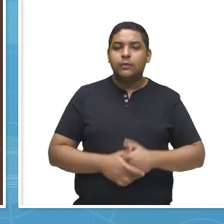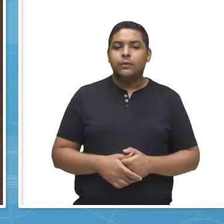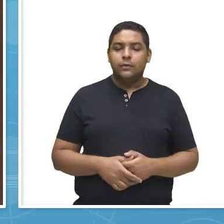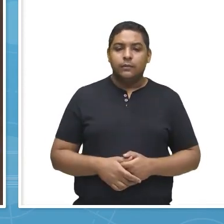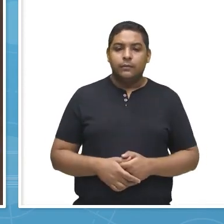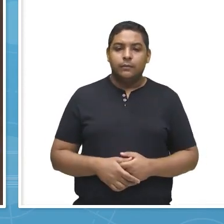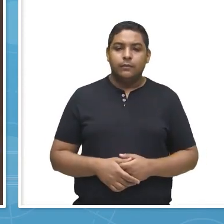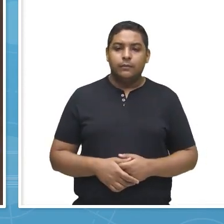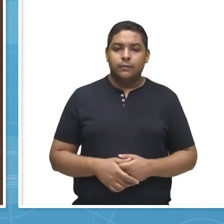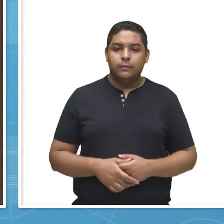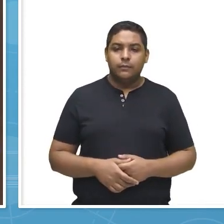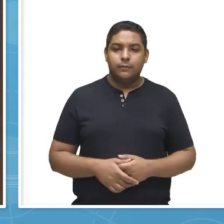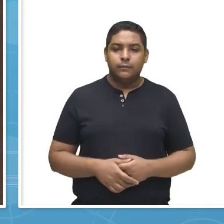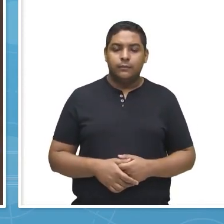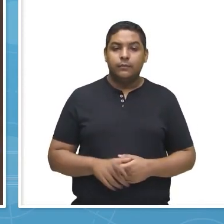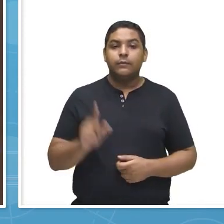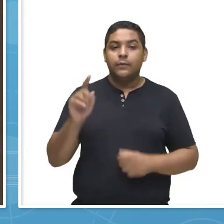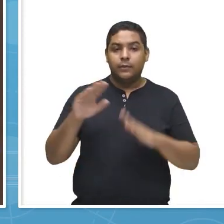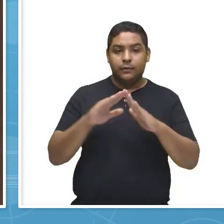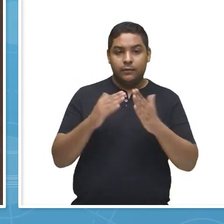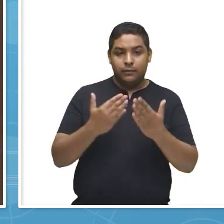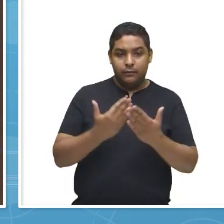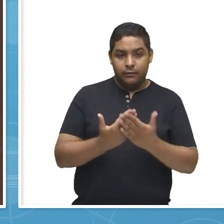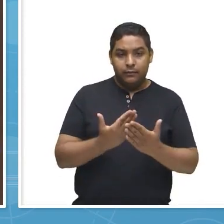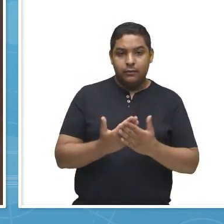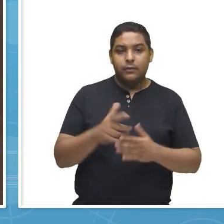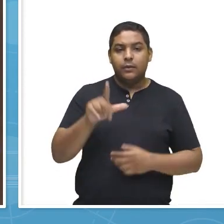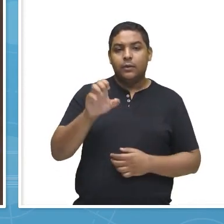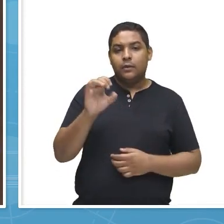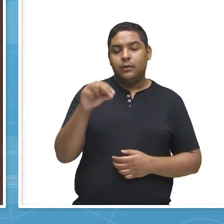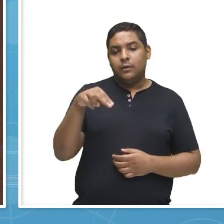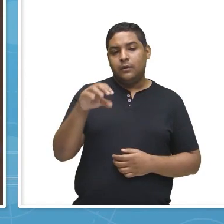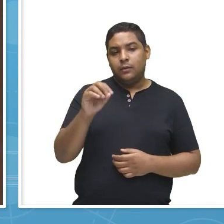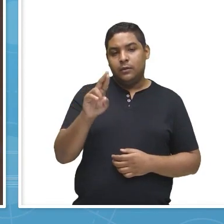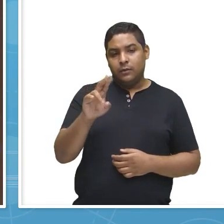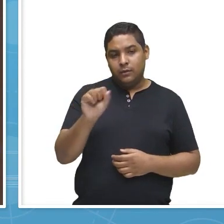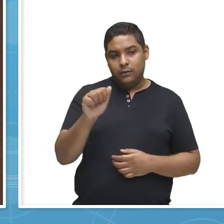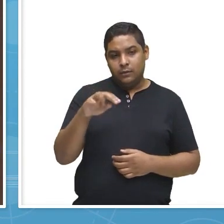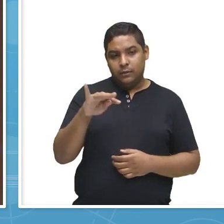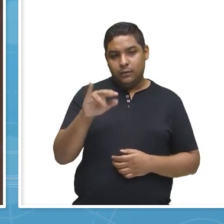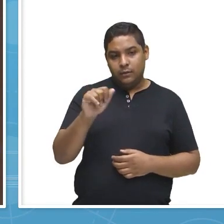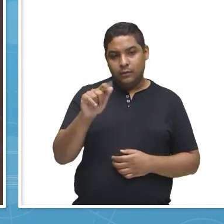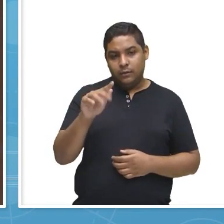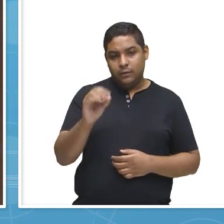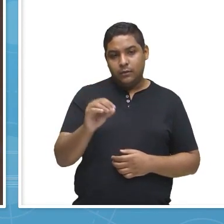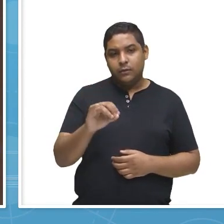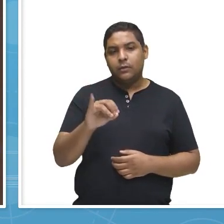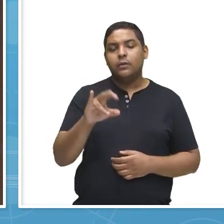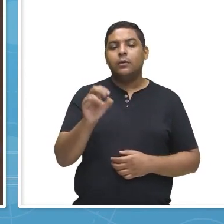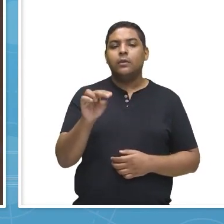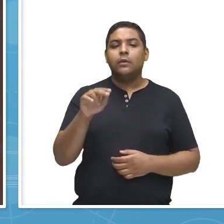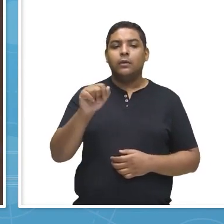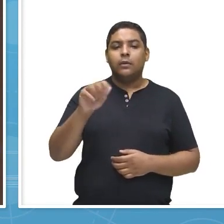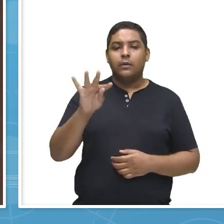manufatura, lá da escola Leonor Santiago, eu acho, né? O Jonatas, artesanato e